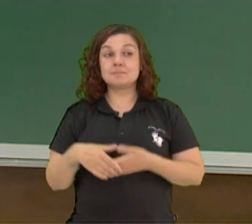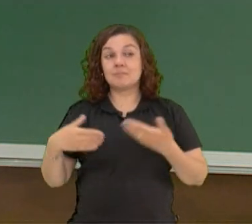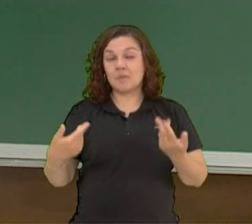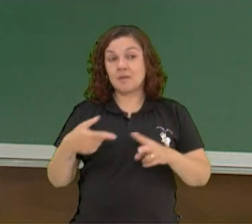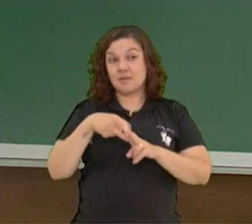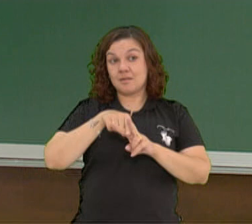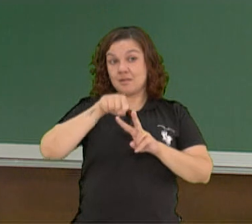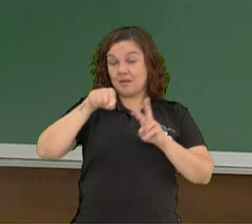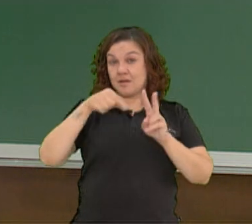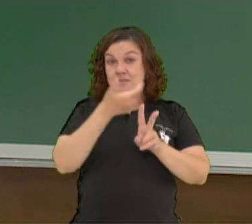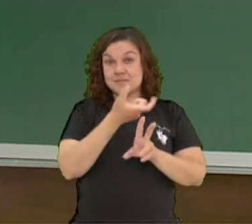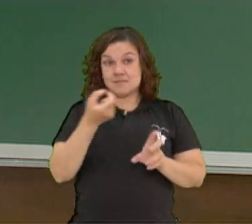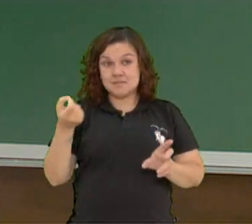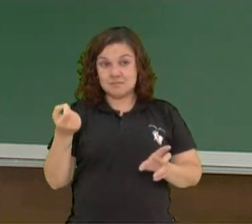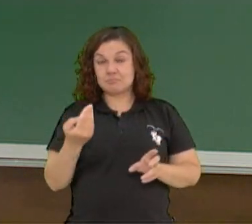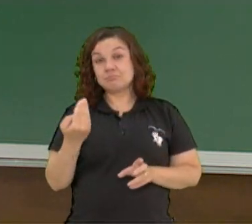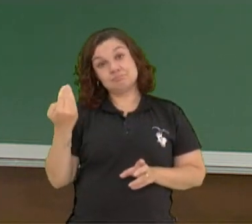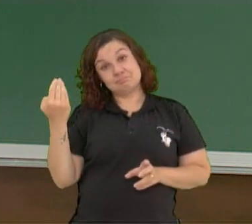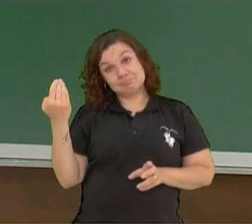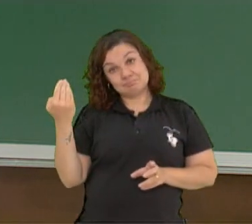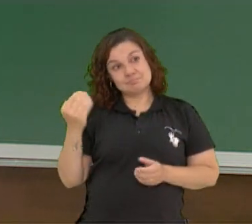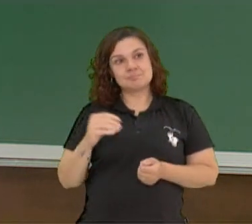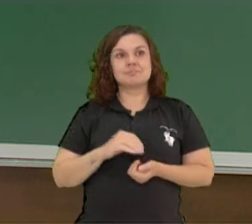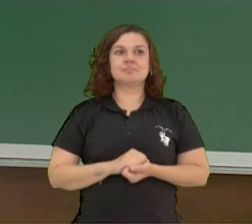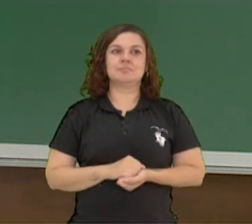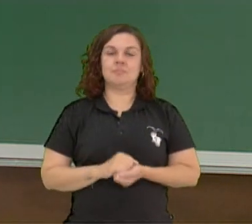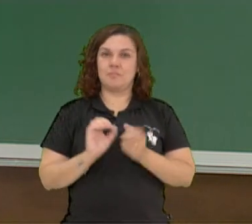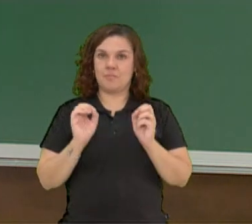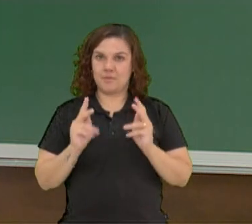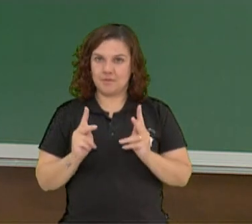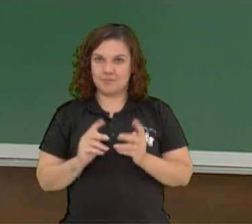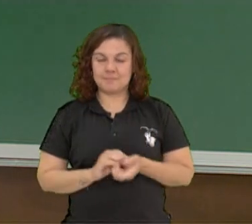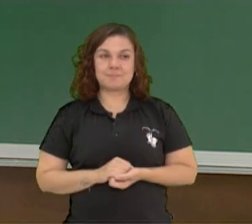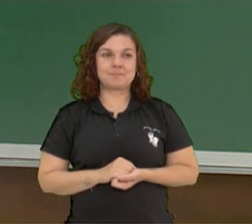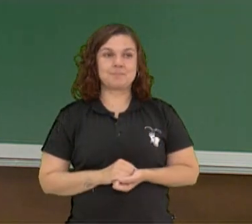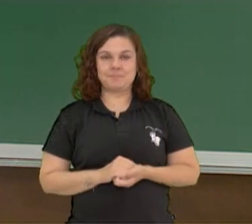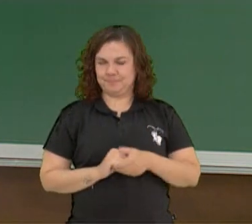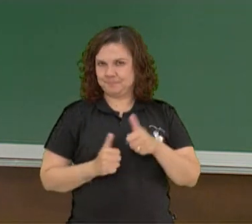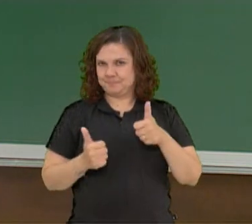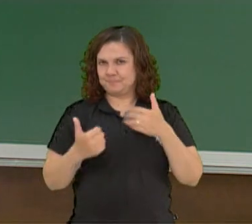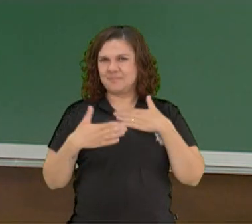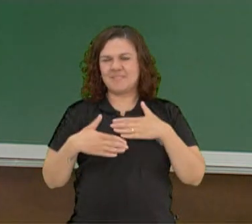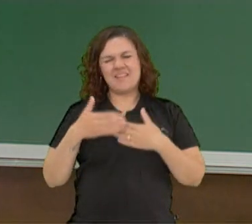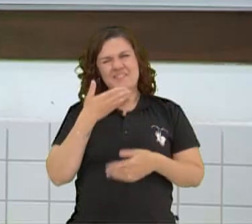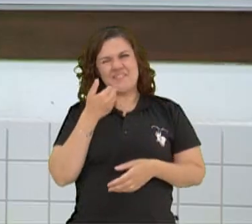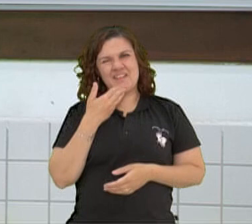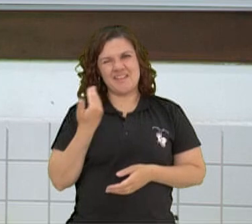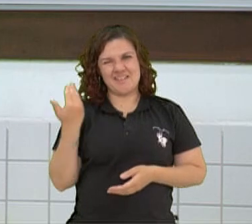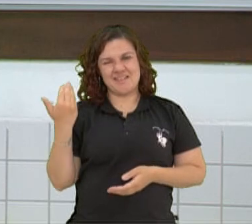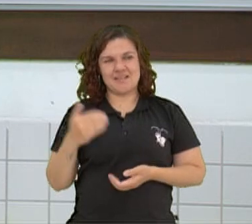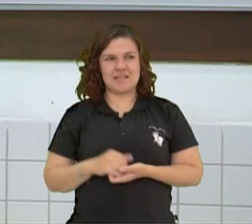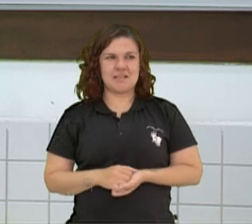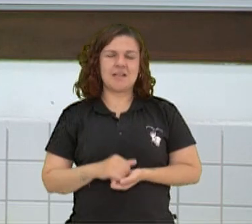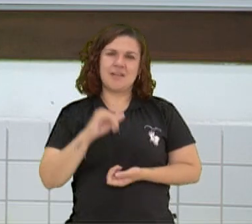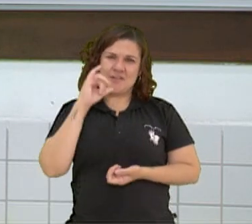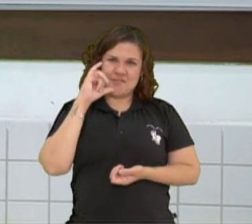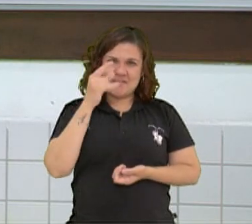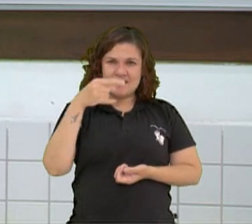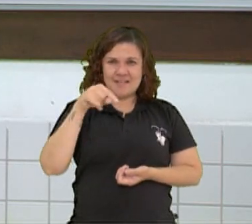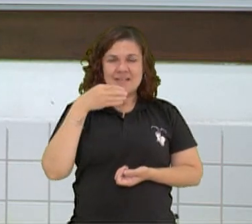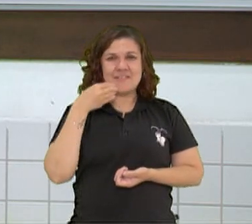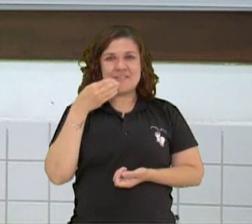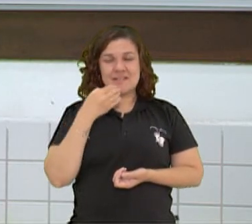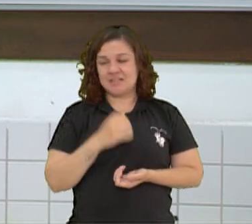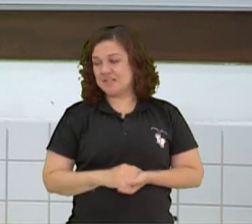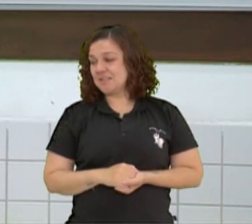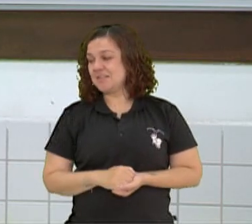10. E aqui é centésimo, então fica décimo. Beleza? Tranquilo? Isso foi bem fácil, né? Falei que era fácil, então eu acredito